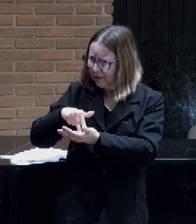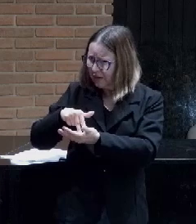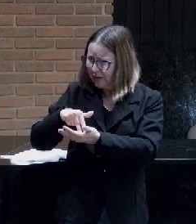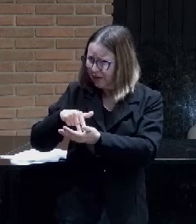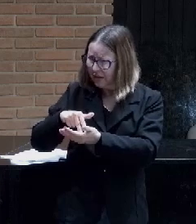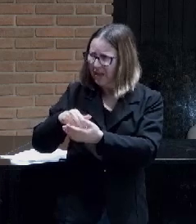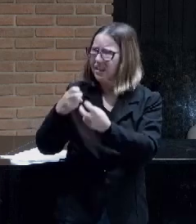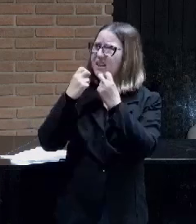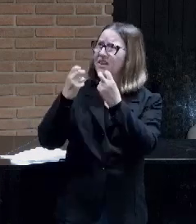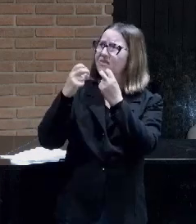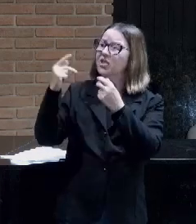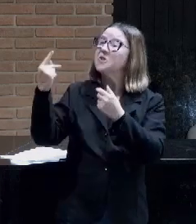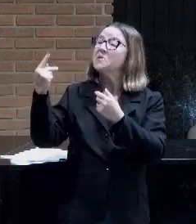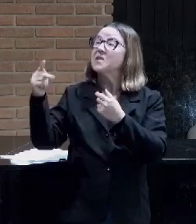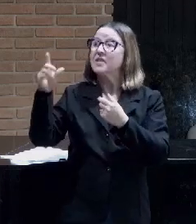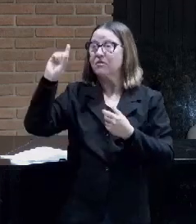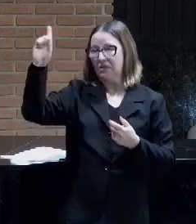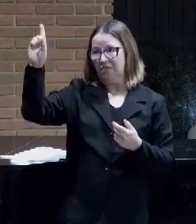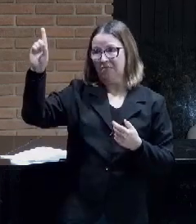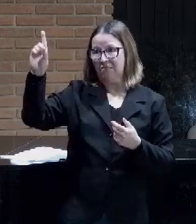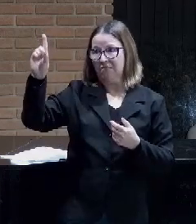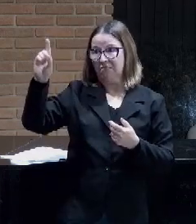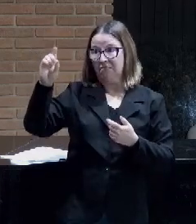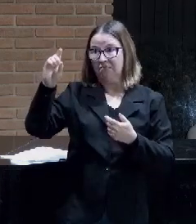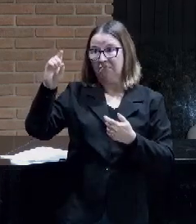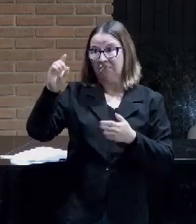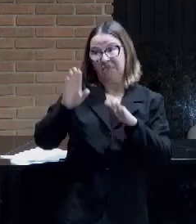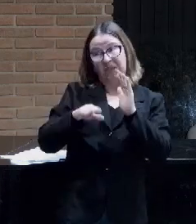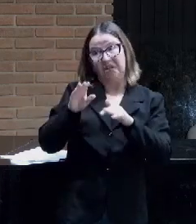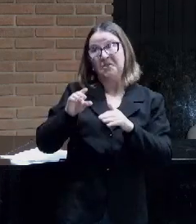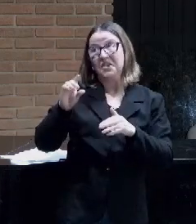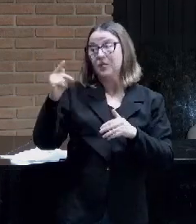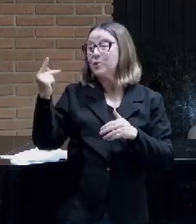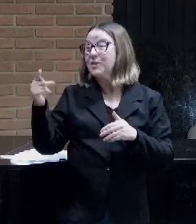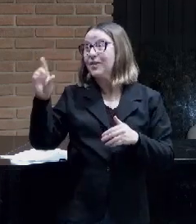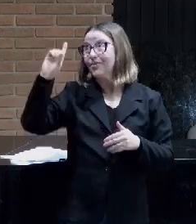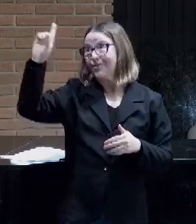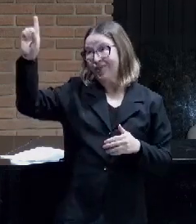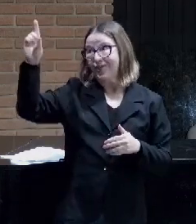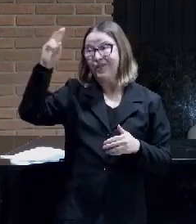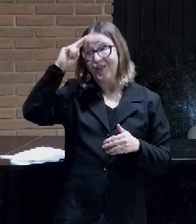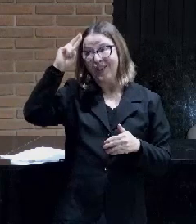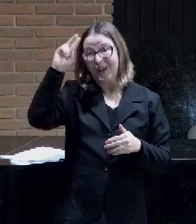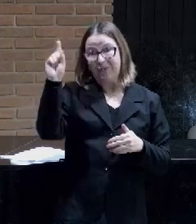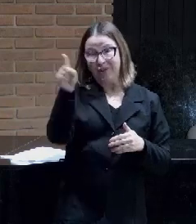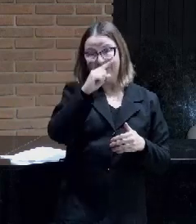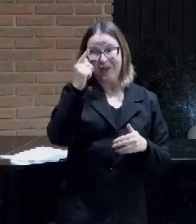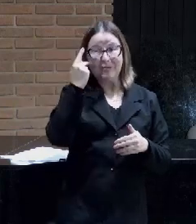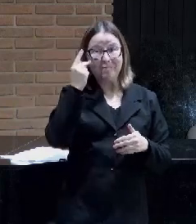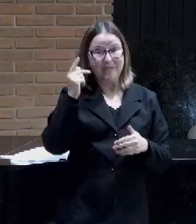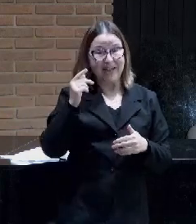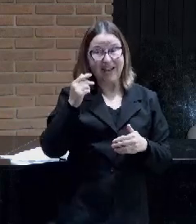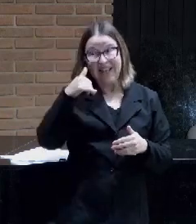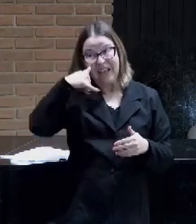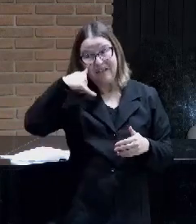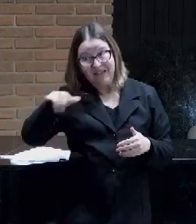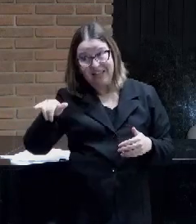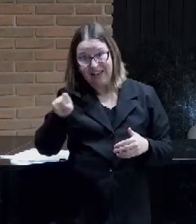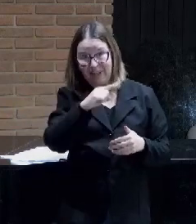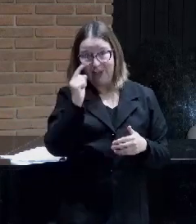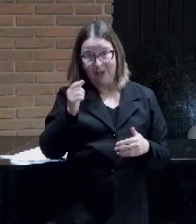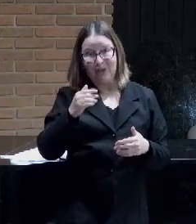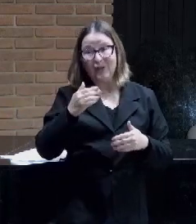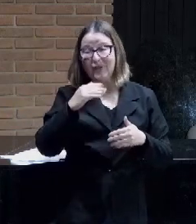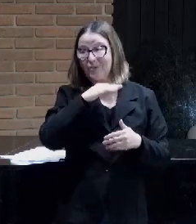Deus, porque talvez assim Deus se lembre de nós para que nós não pereçamos. Pega essa expressão levante-se, grava na sua